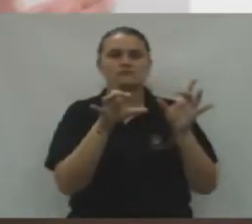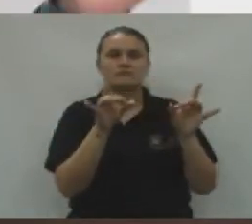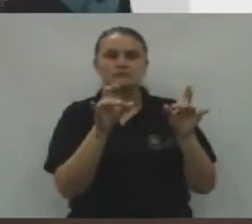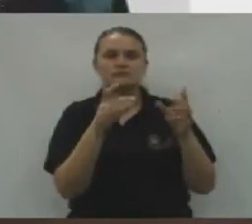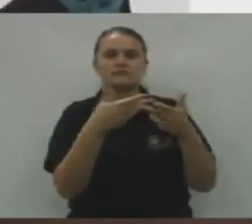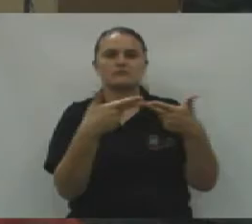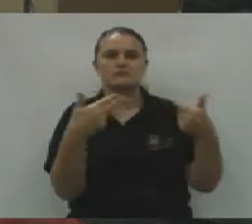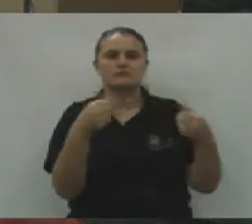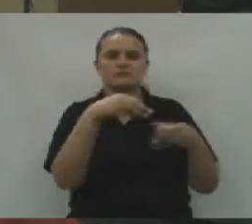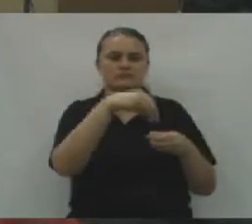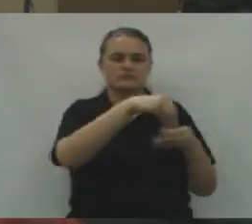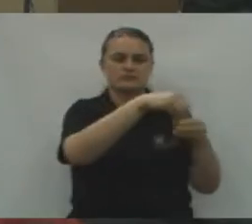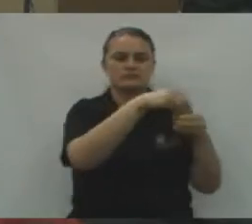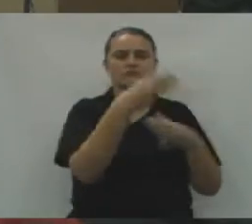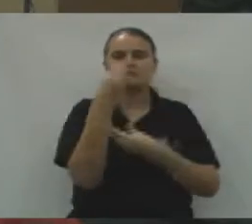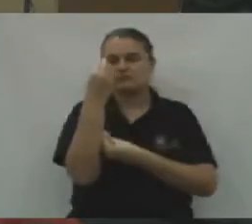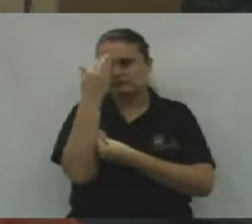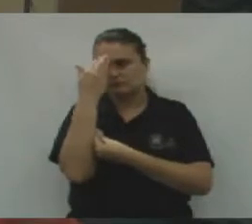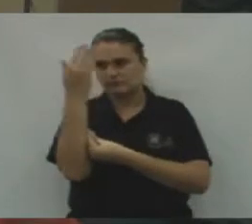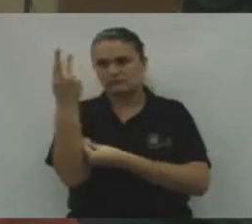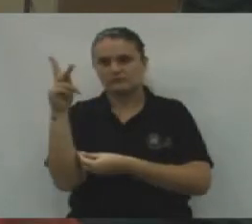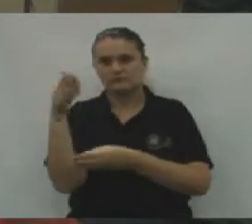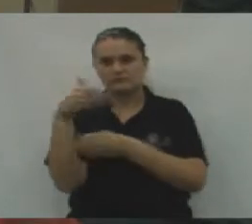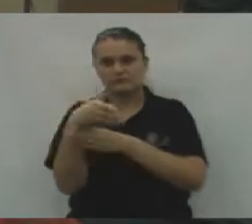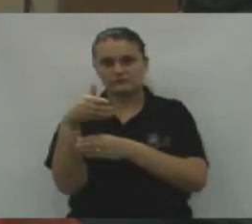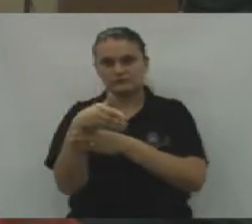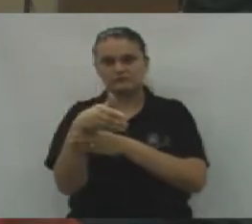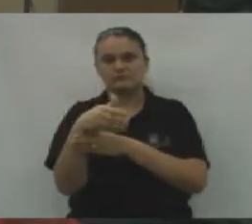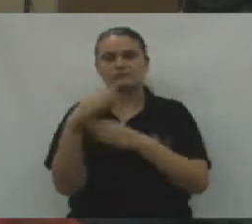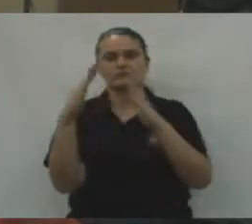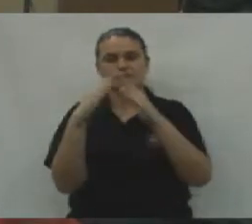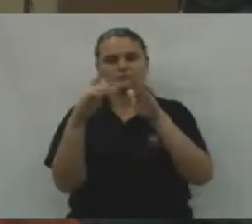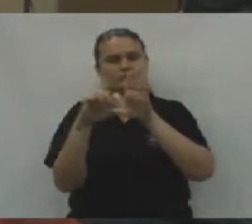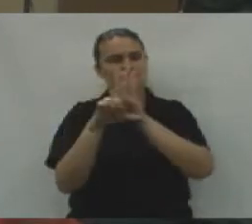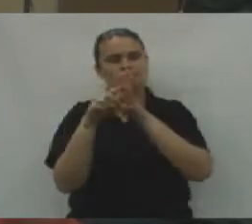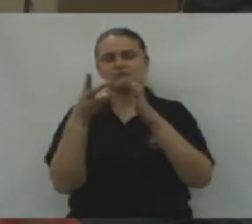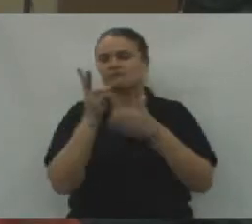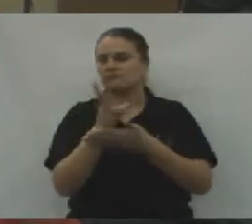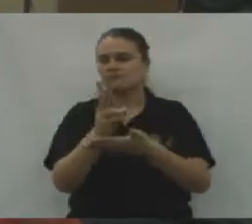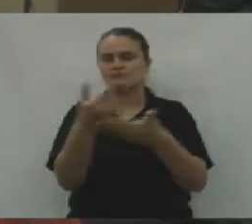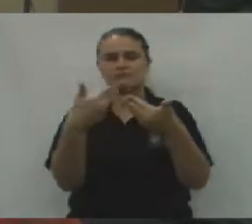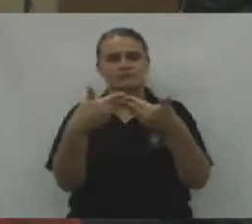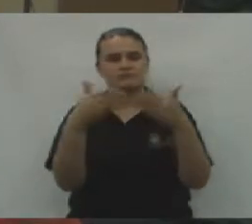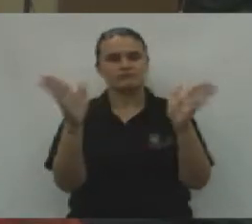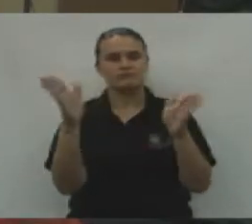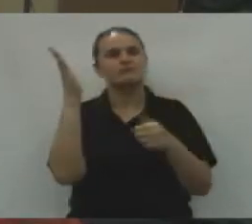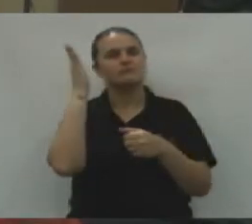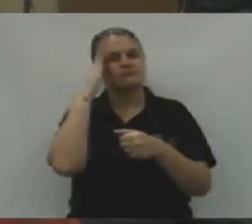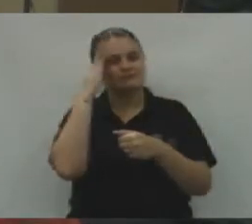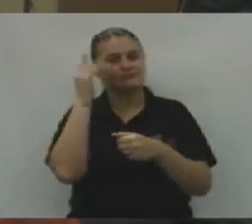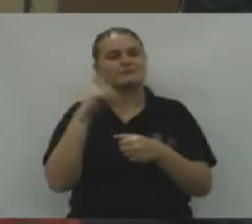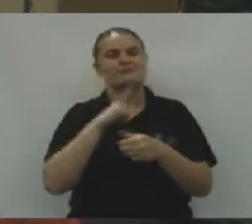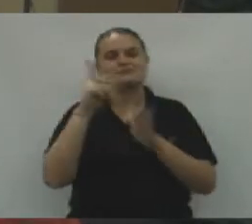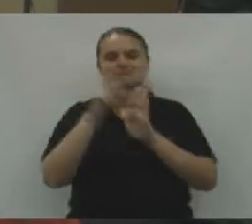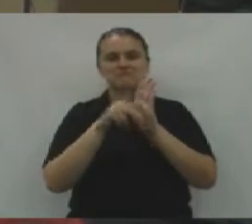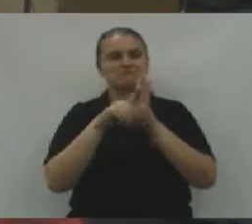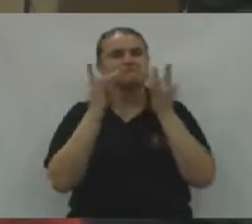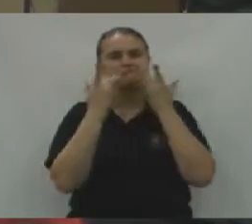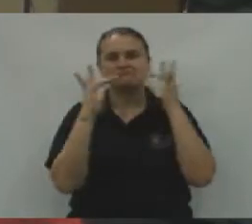incentivo. Ney, muito obrigado pela tua participação, e a porta dessa casa está sempre aberta, e sabemos que vocês vão trazer muitos outros projetos